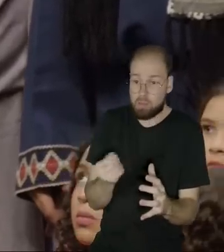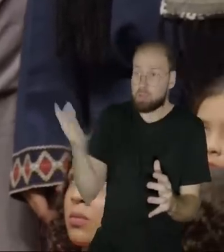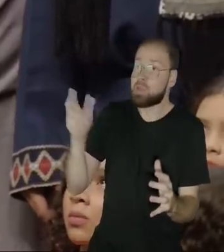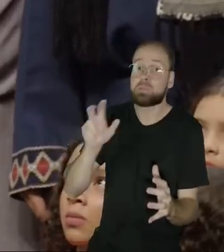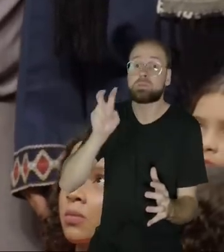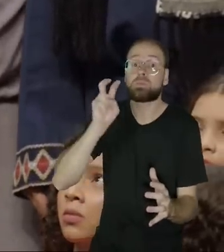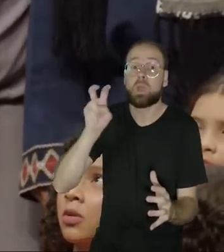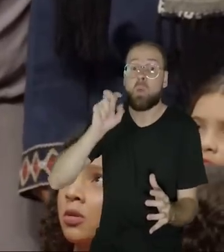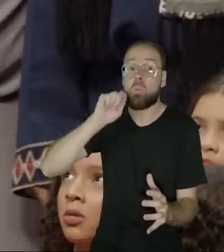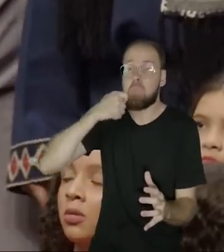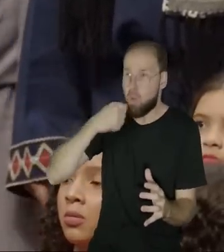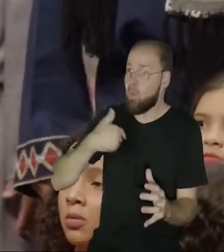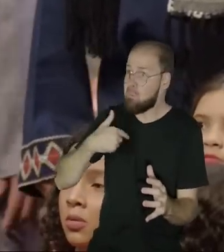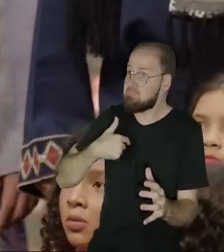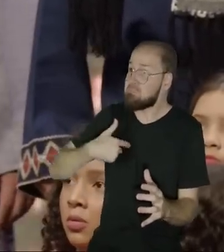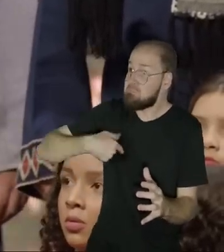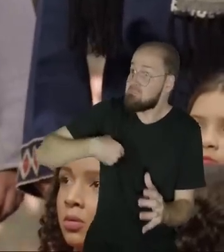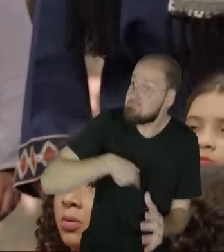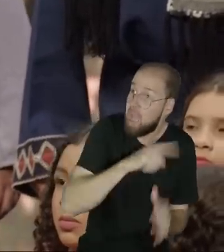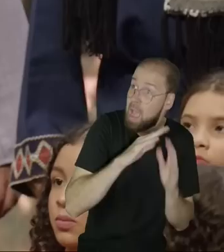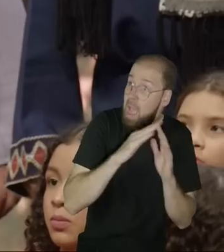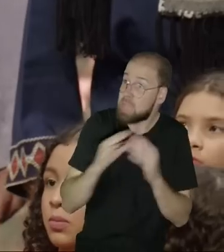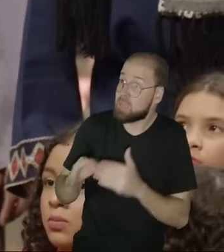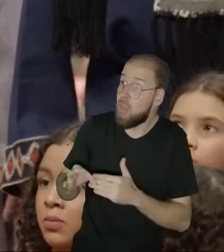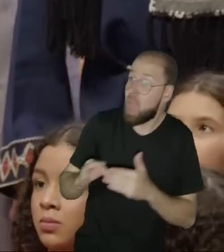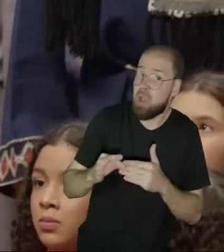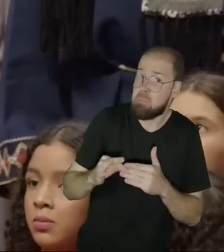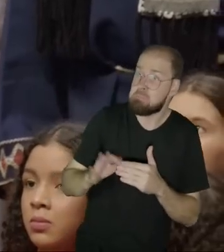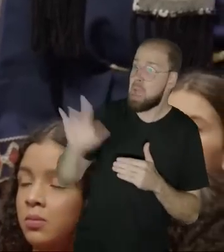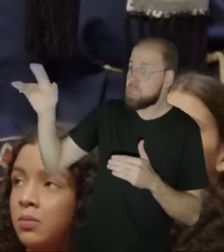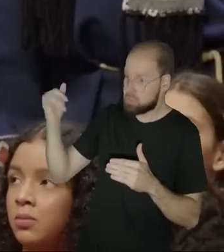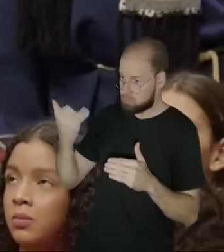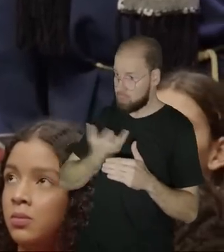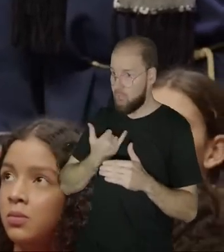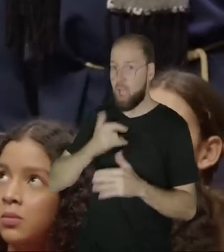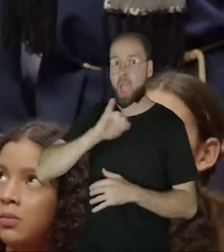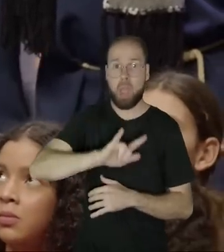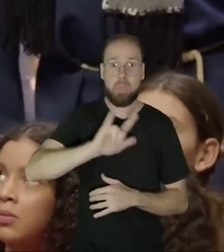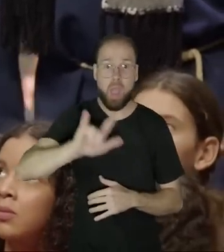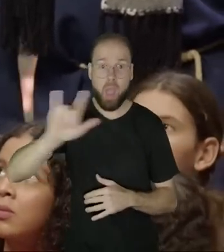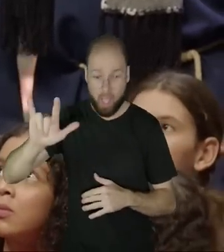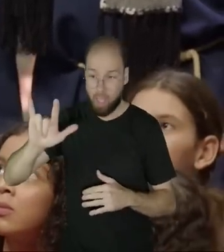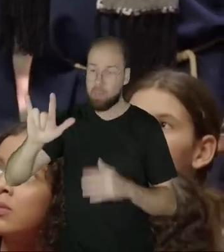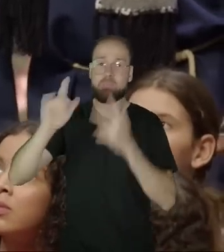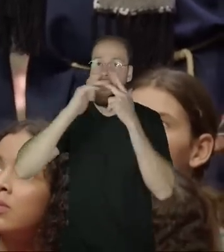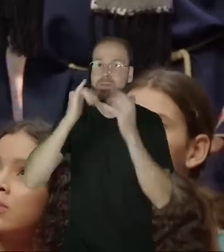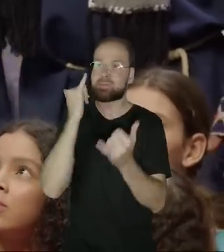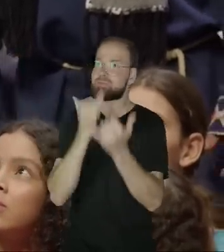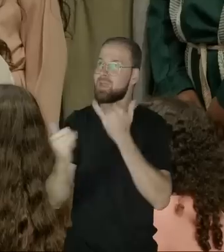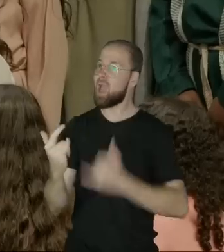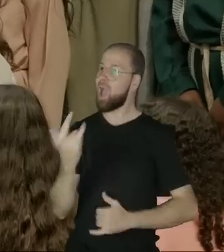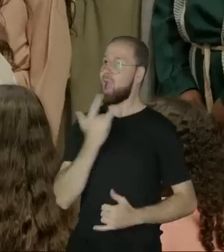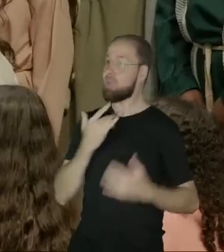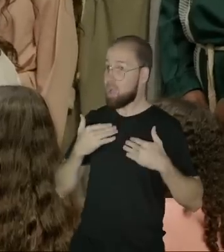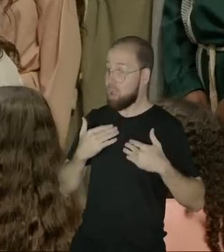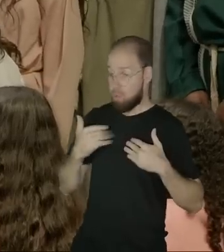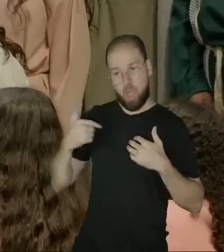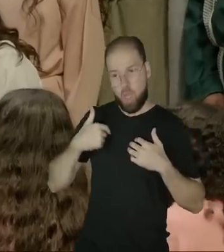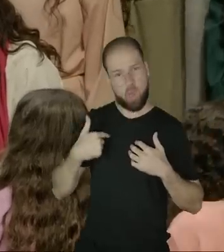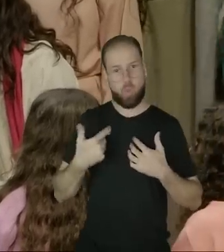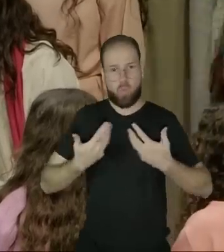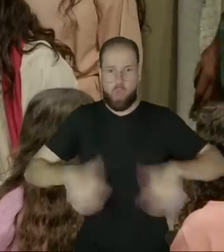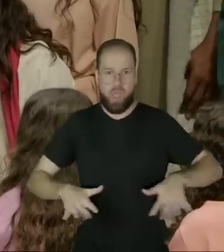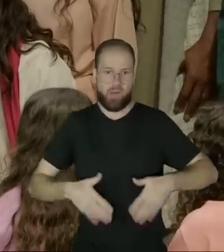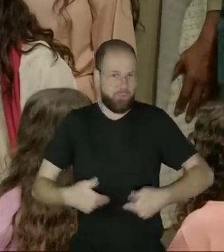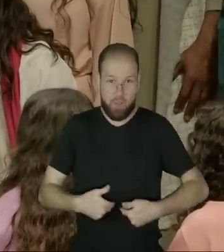como o Senhor disse que devemos amar o próximo como a nós mesmos, o próximo sou eu, e sendo próximo não quero ficar com